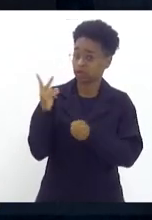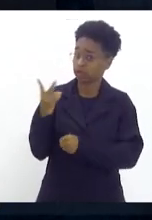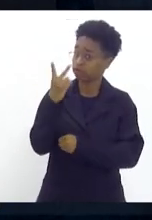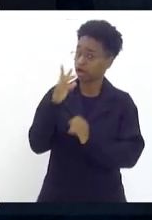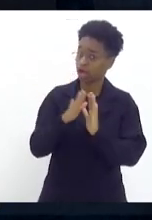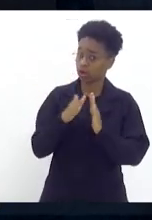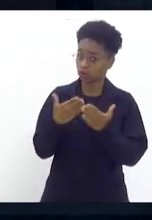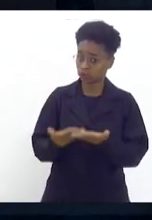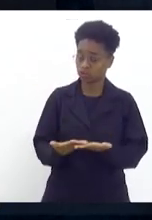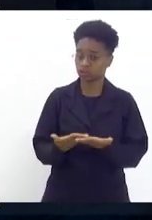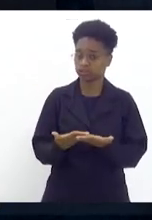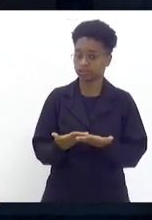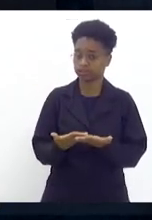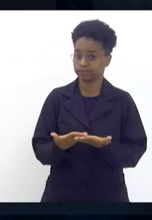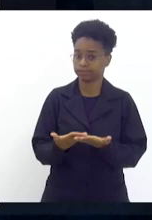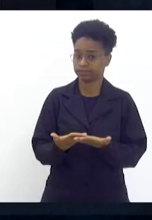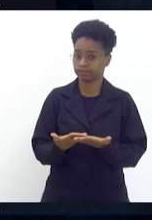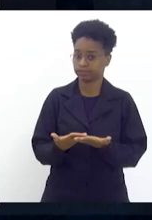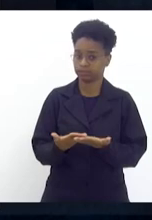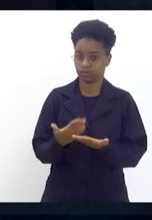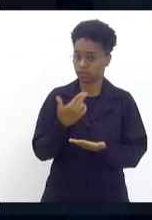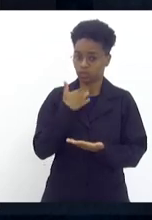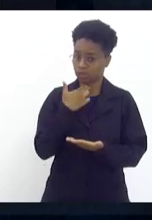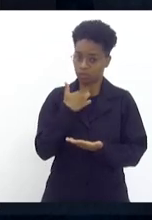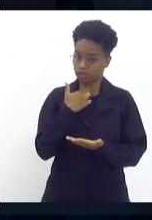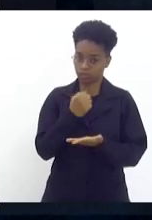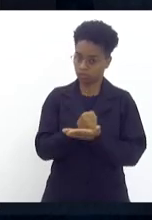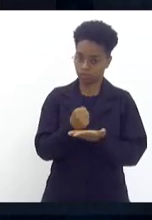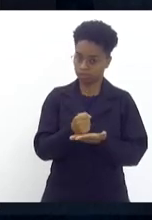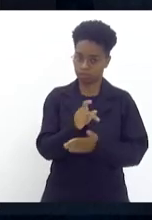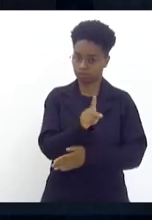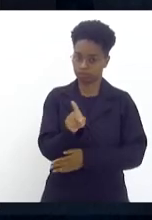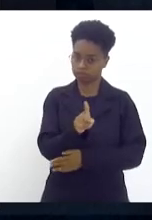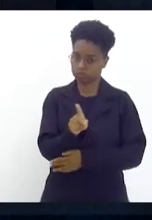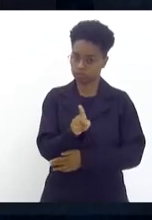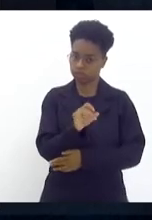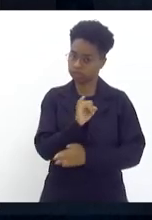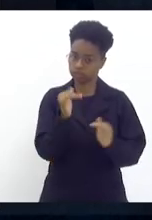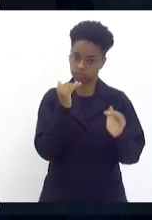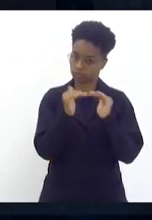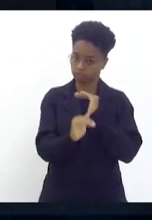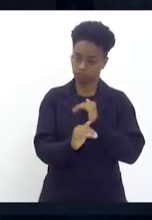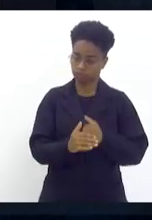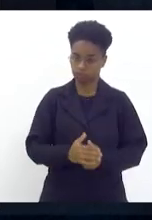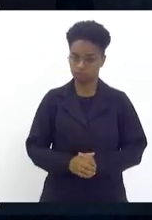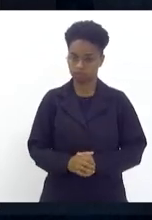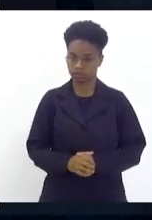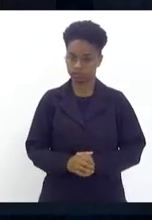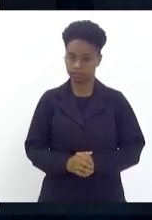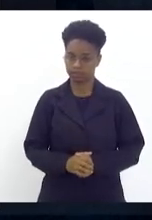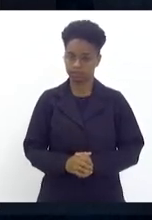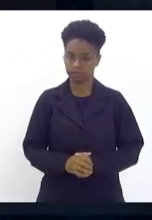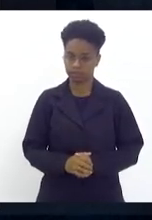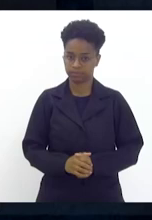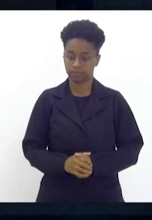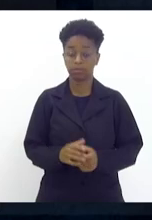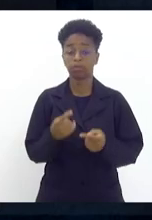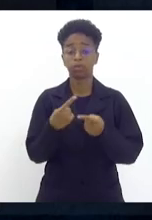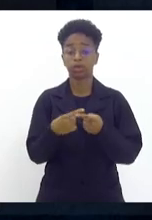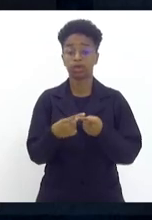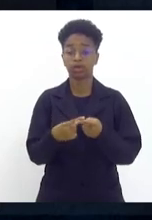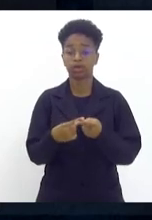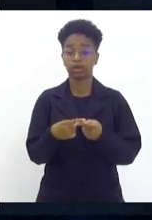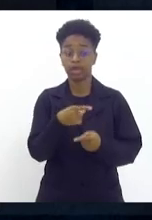escola, eu não posso ter um professor ali que seja contrário. Por quê? Porque